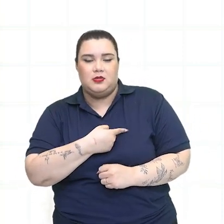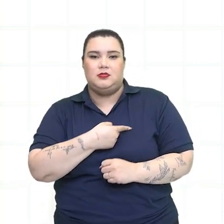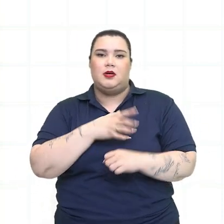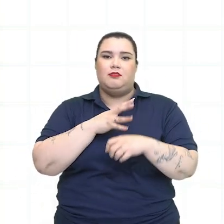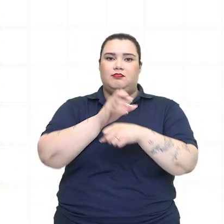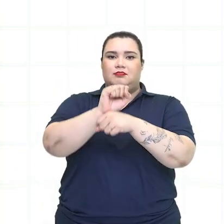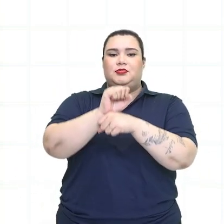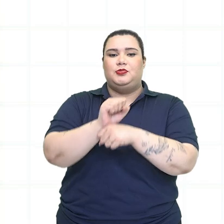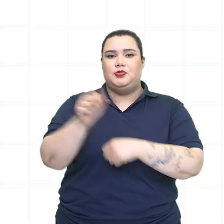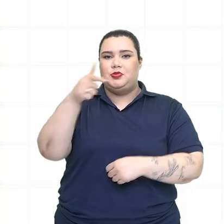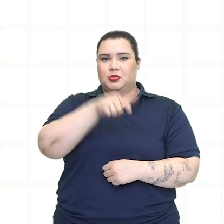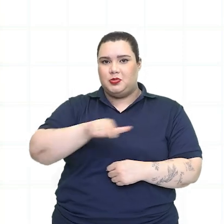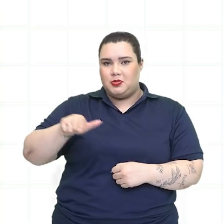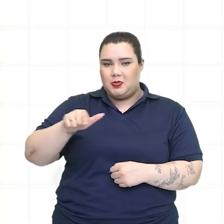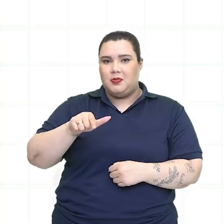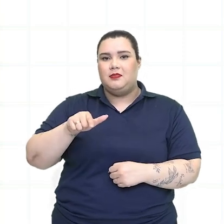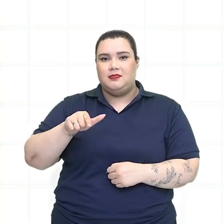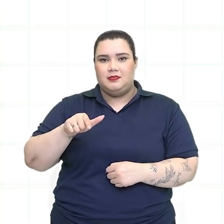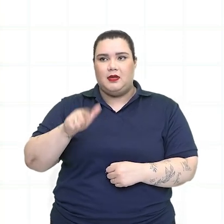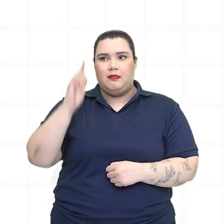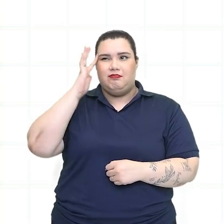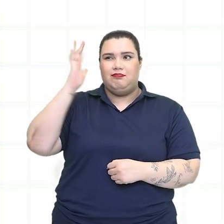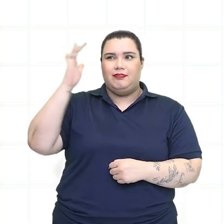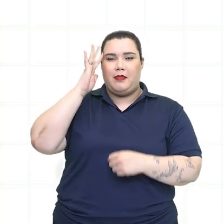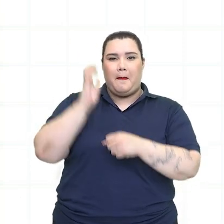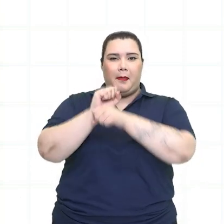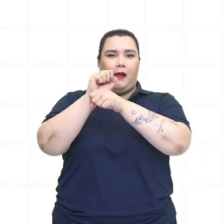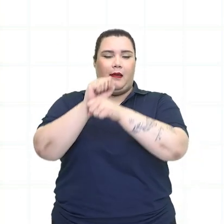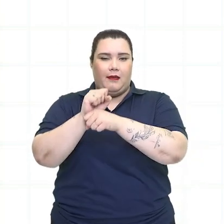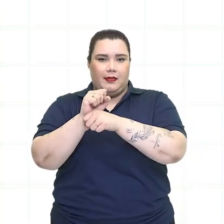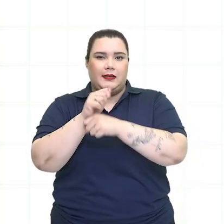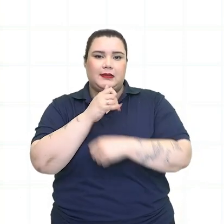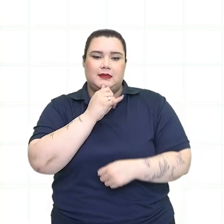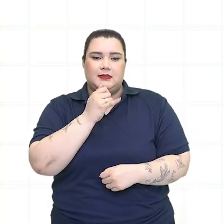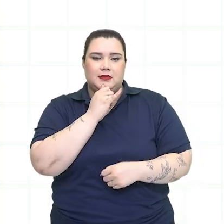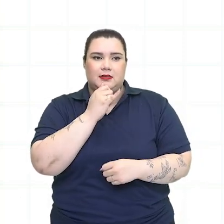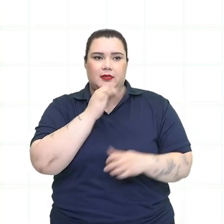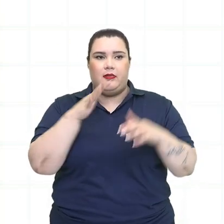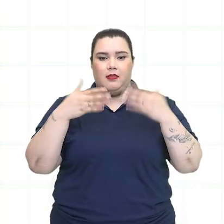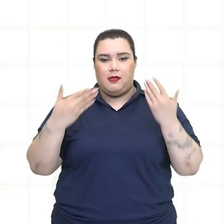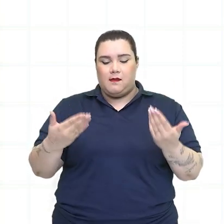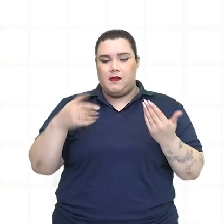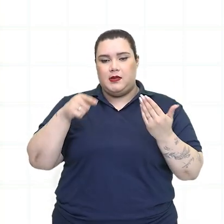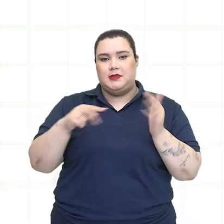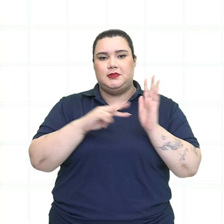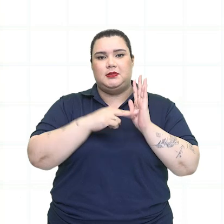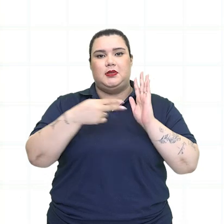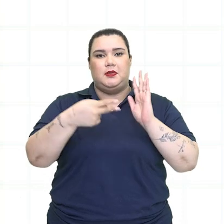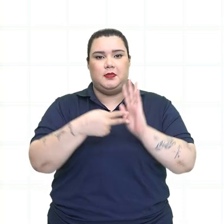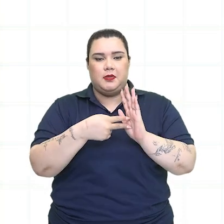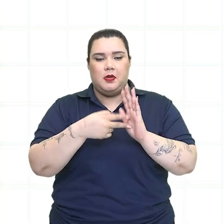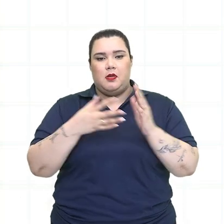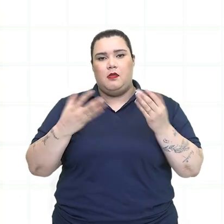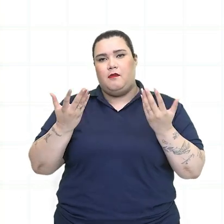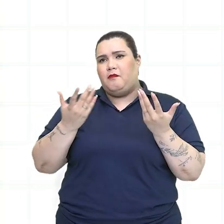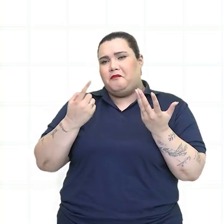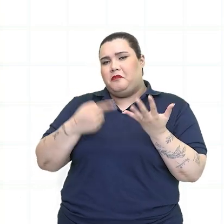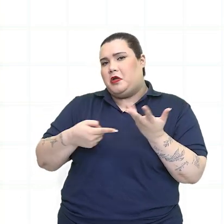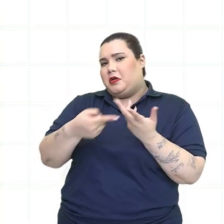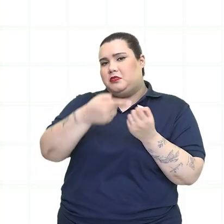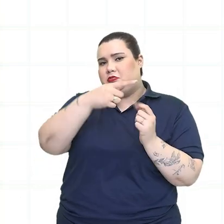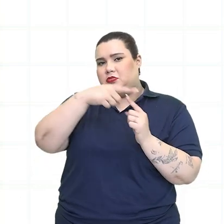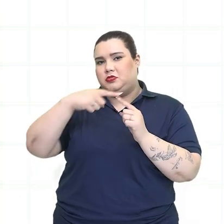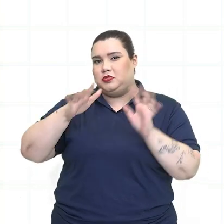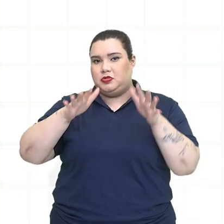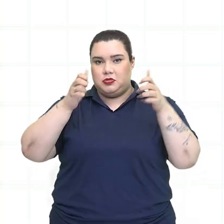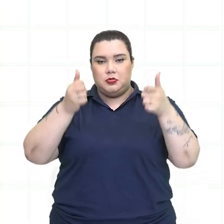novo aconteceu a interrupção do pensamento. Então, essa interrupção é por vários motivos, como